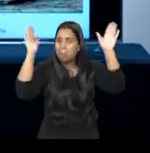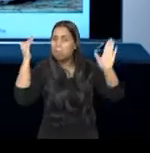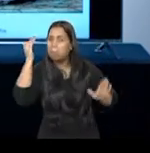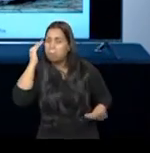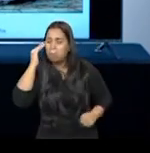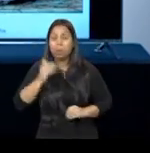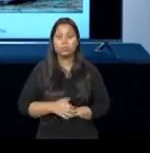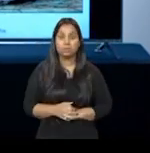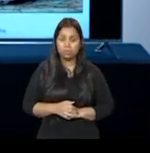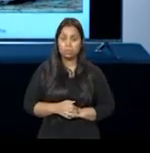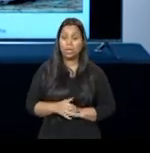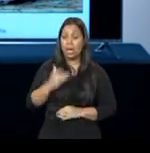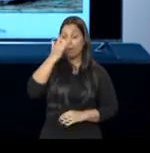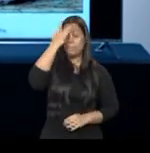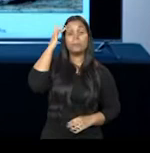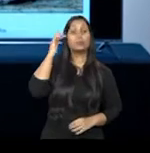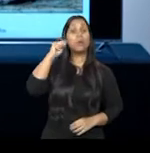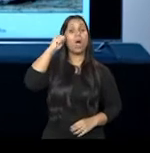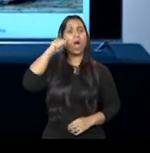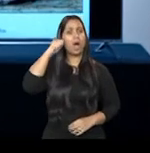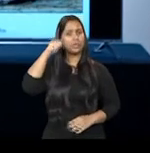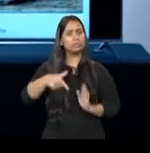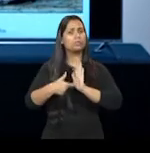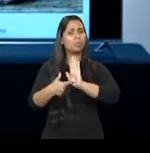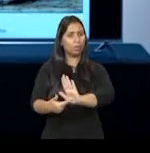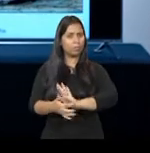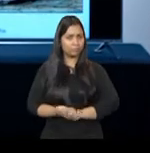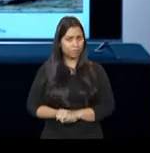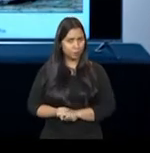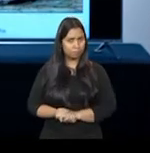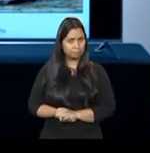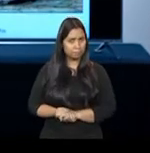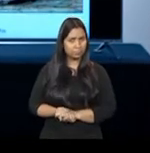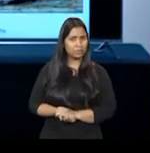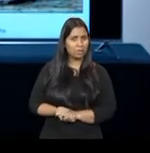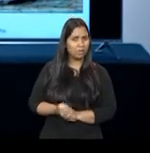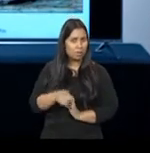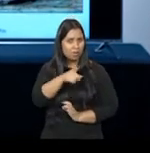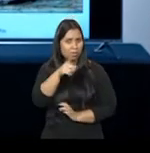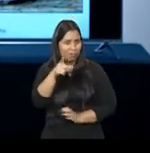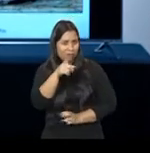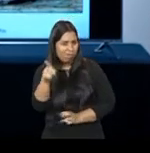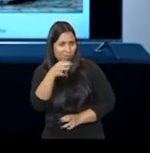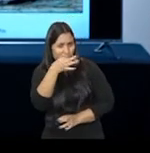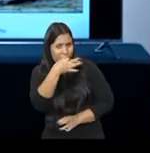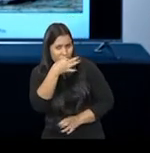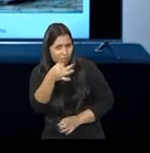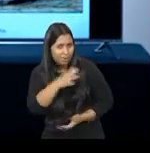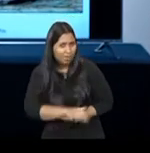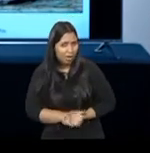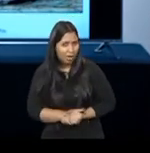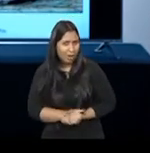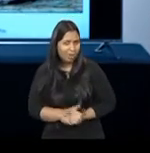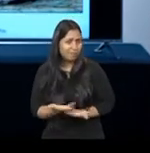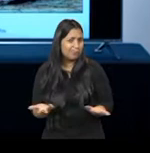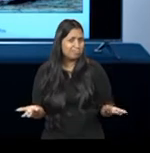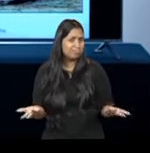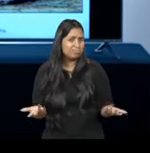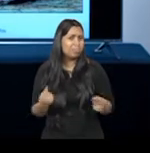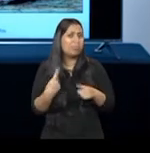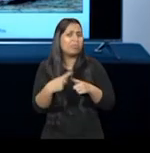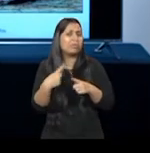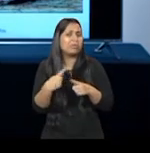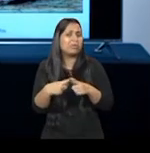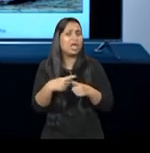Então, de tudo que o artista podia retratar aqui, de todas as formas, você acha que foi por acaso que ele retratou as pessoas